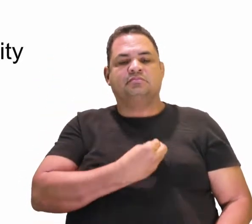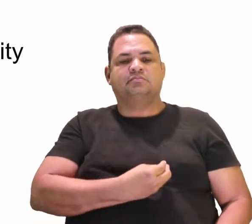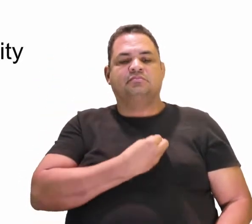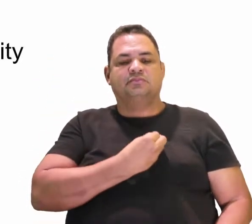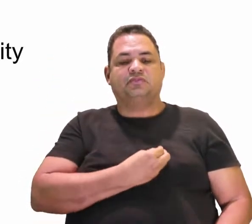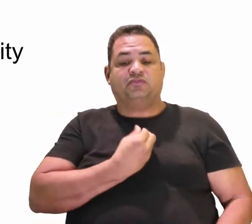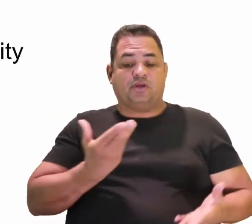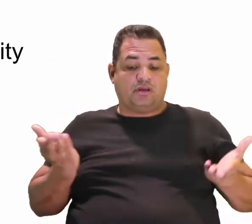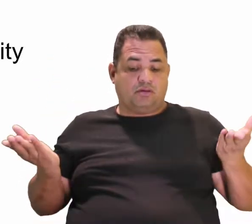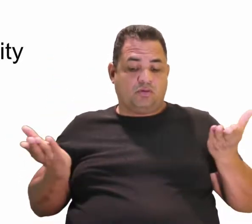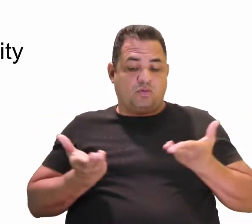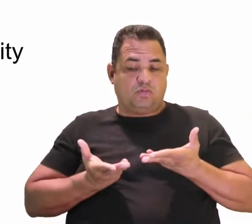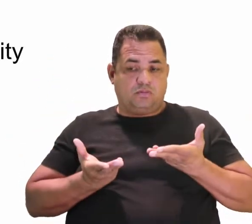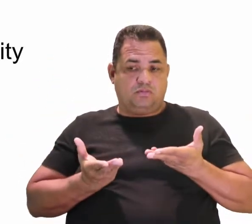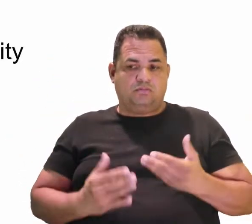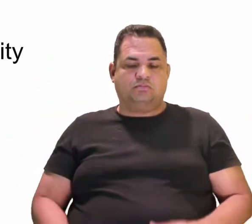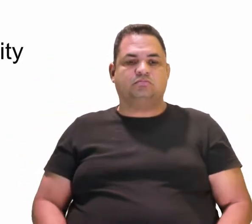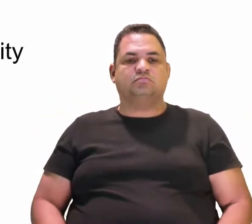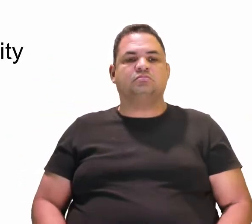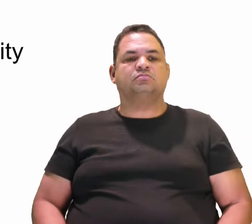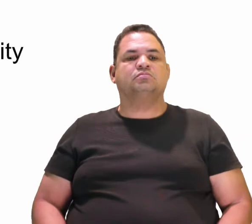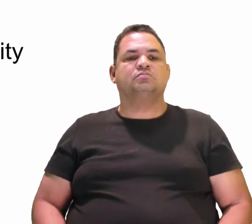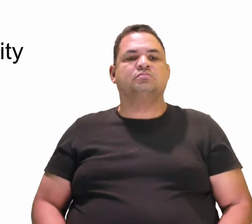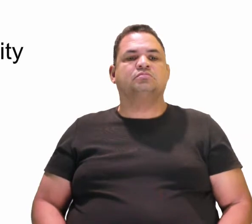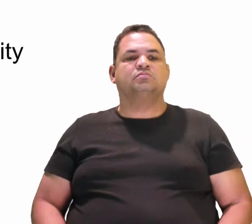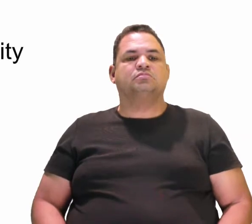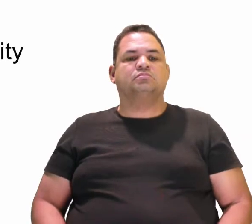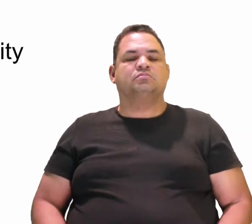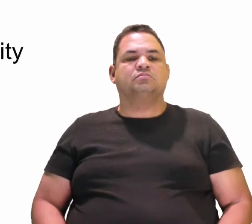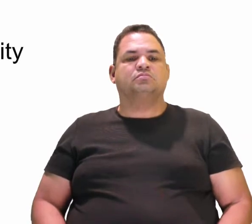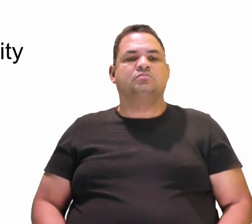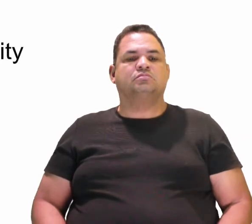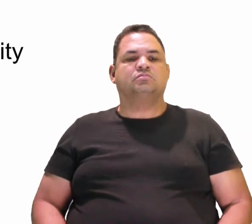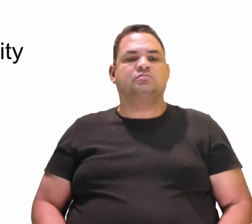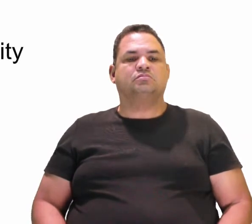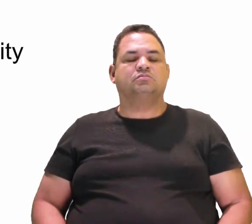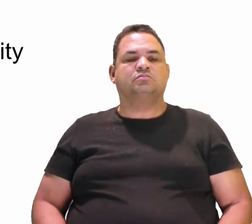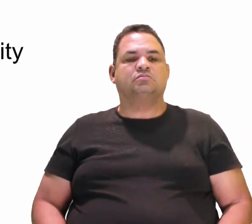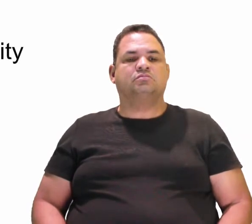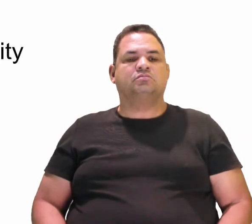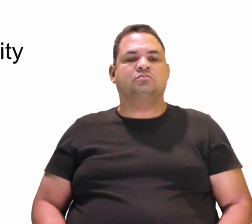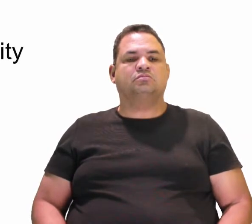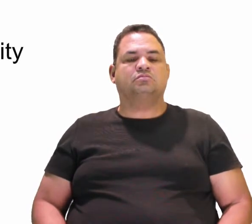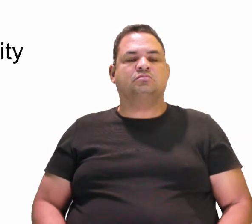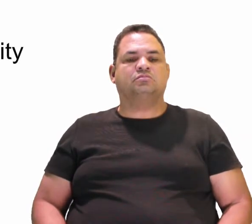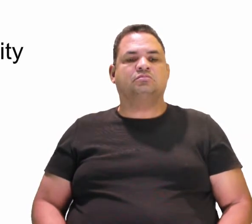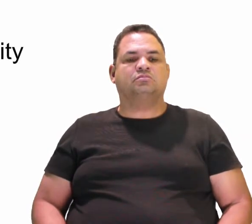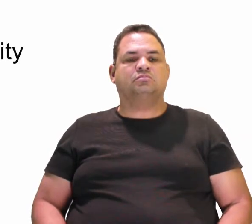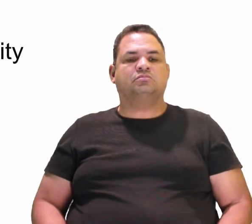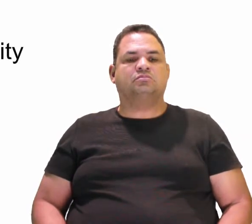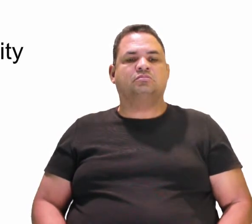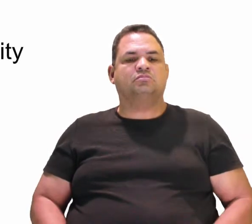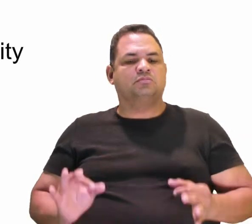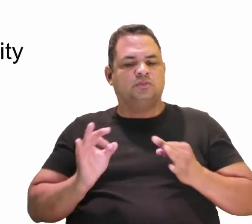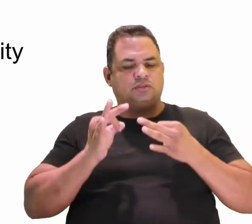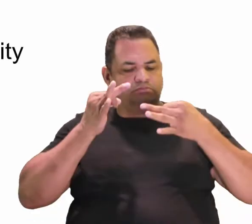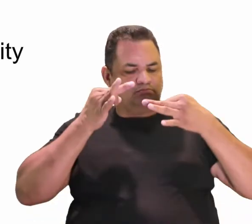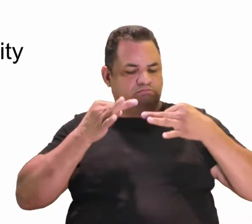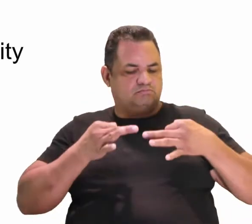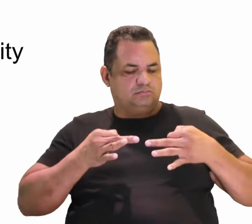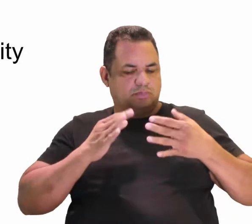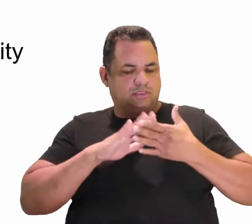o presente. Be courteous, ou seja, seja